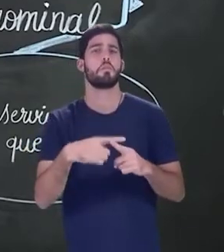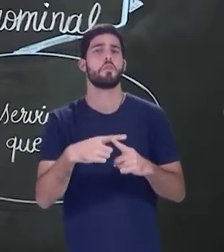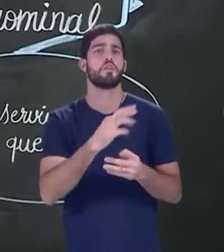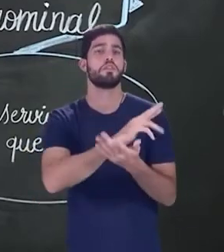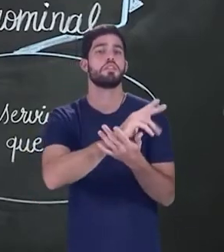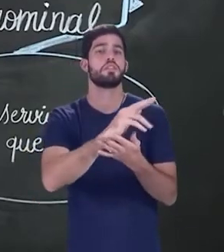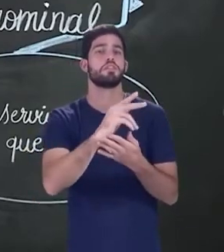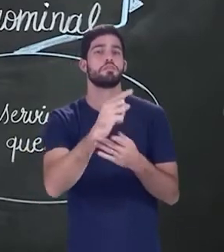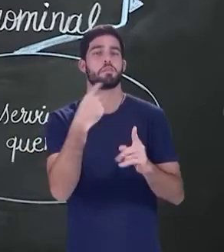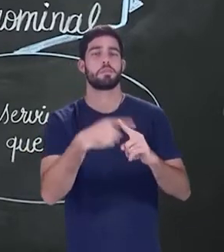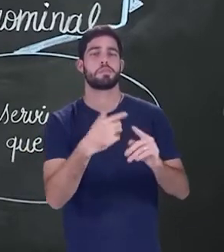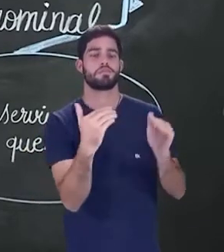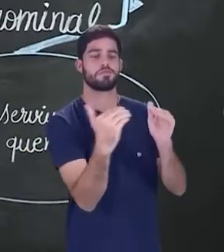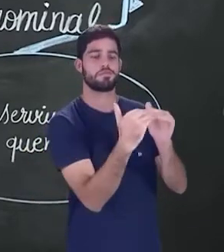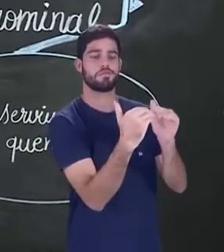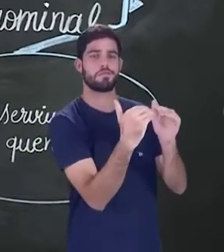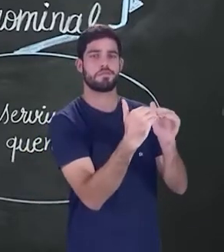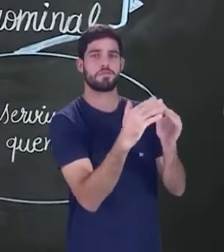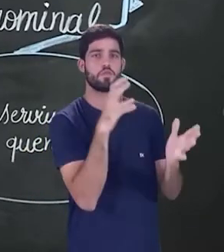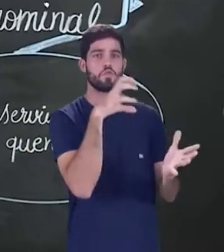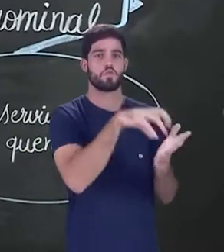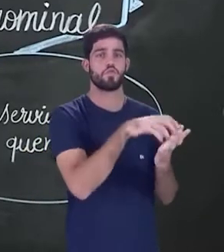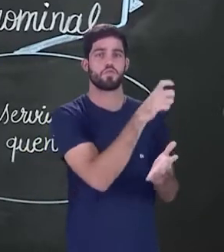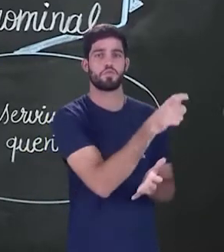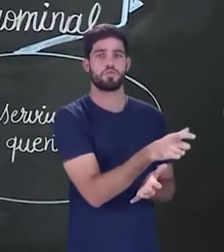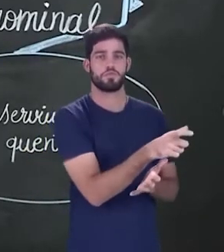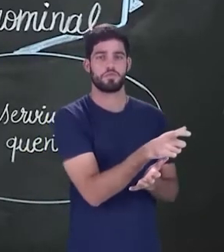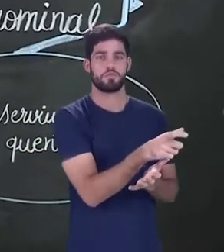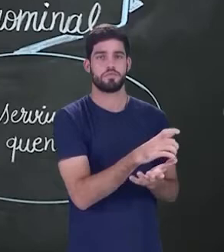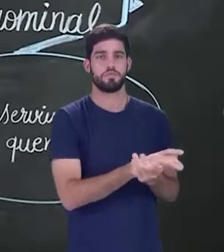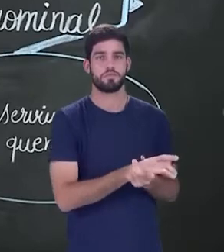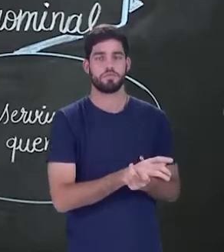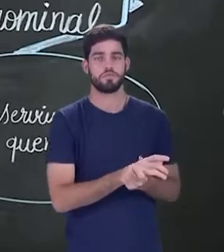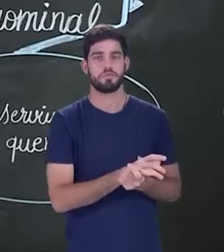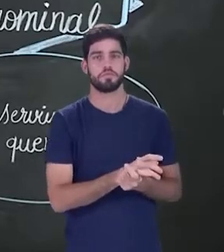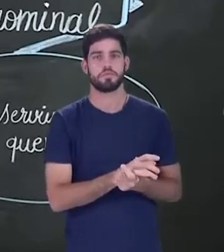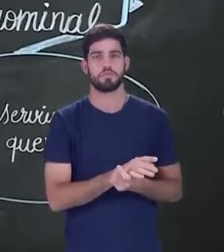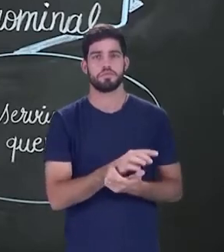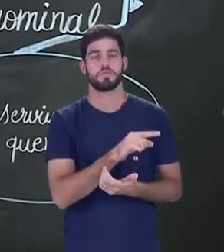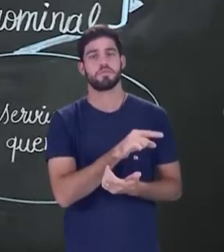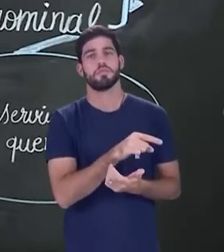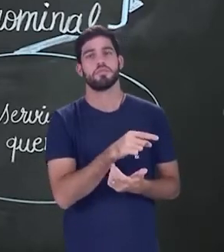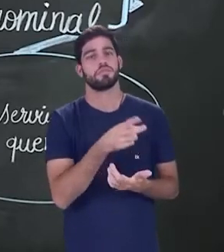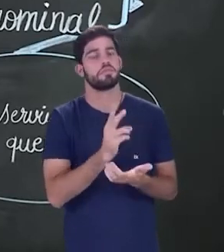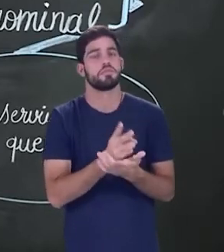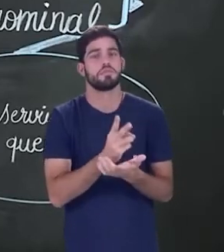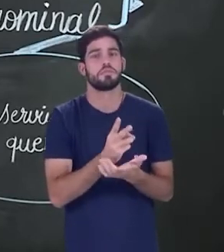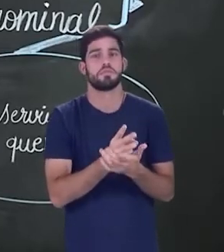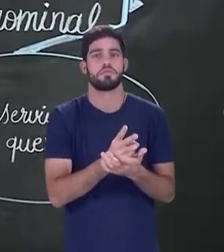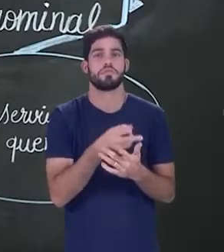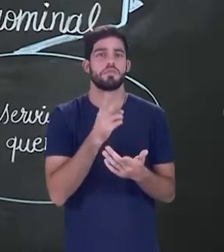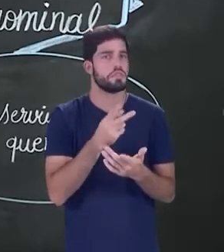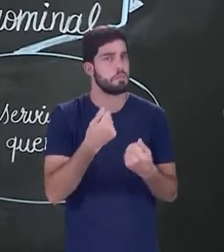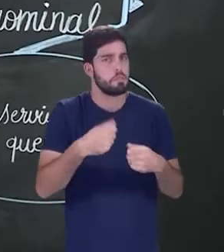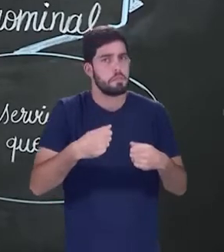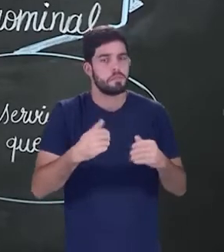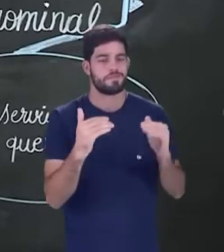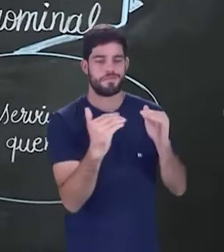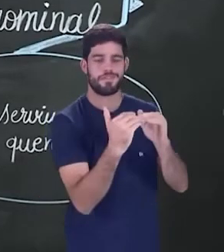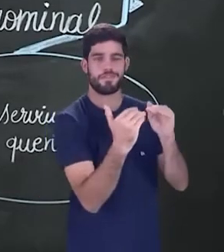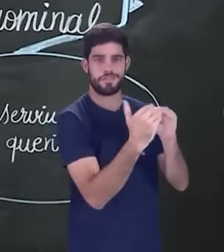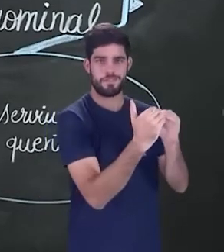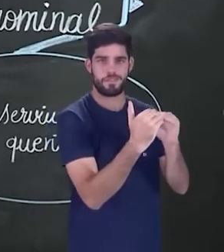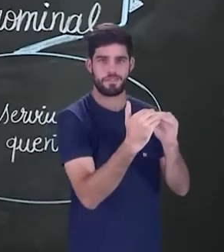ele concorda com o núcleo do sujeito, que é peças. As outras palavras que se referem a esse núcleo do sujeito também concordam com ele. Essa relação